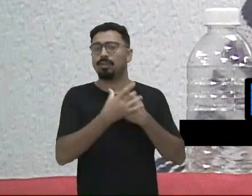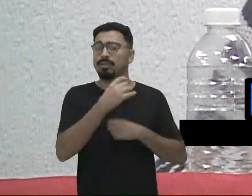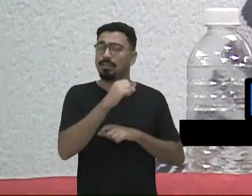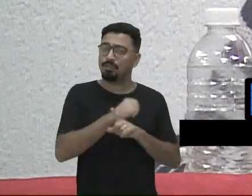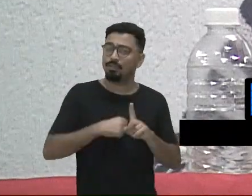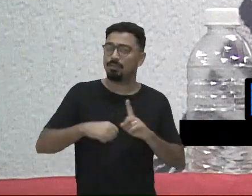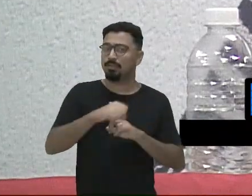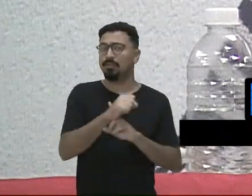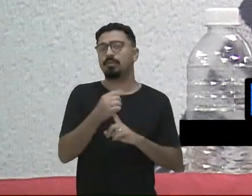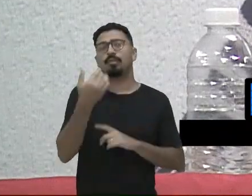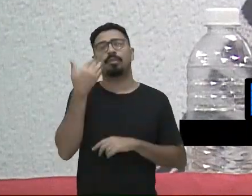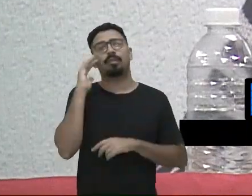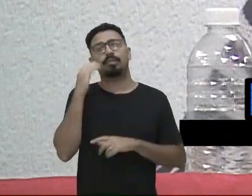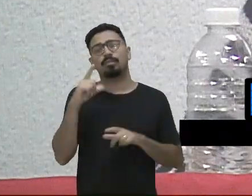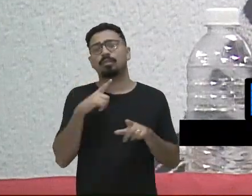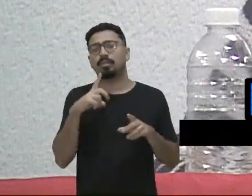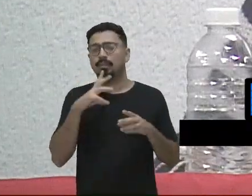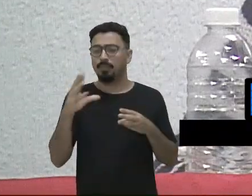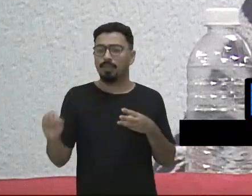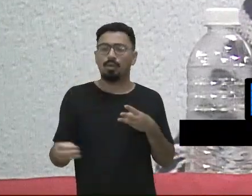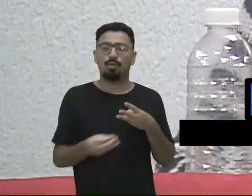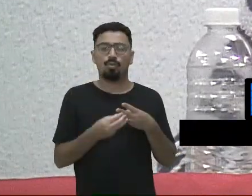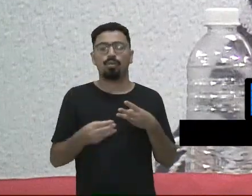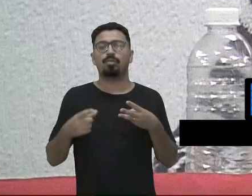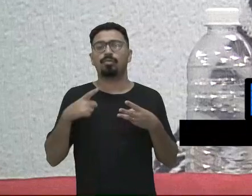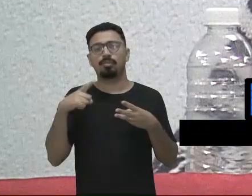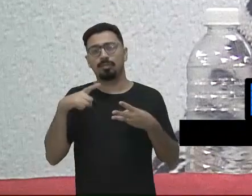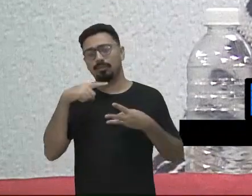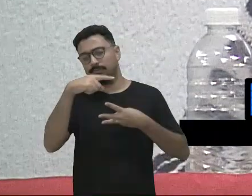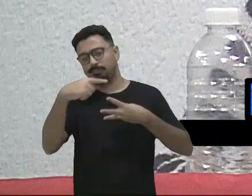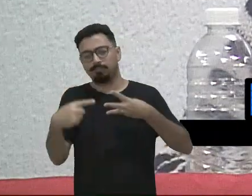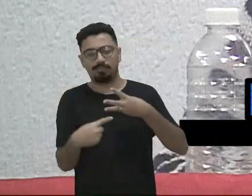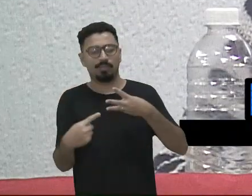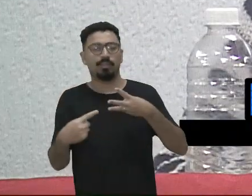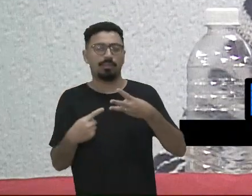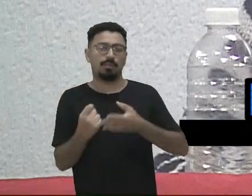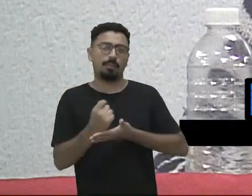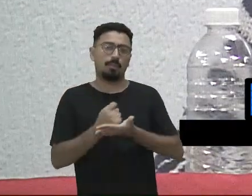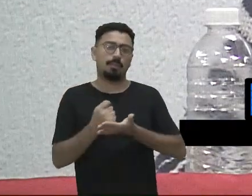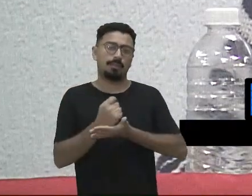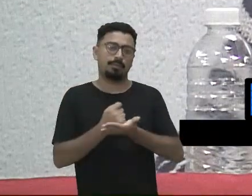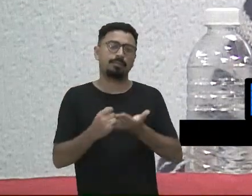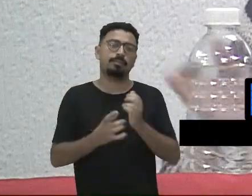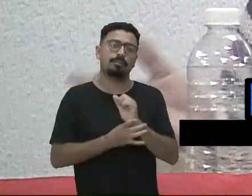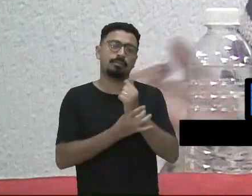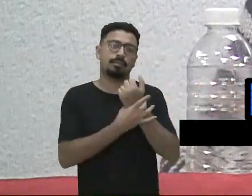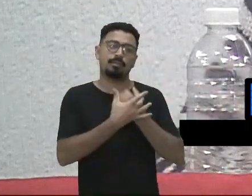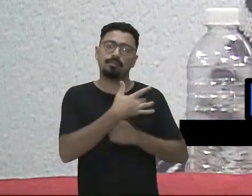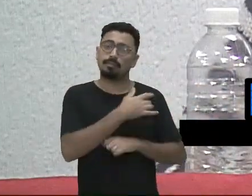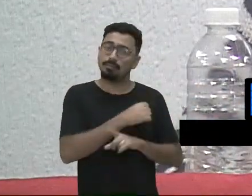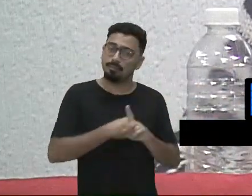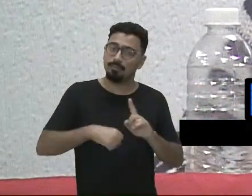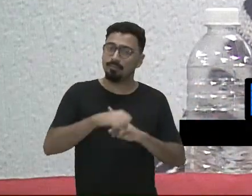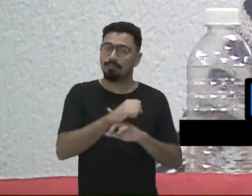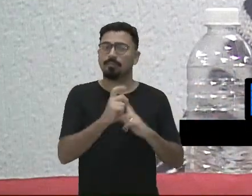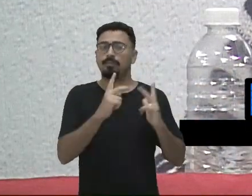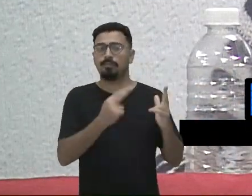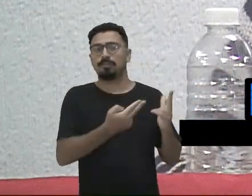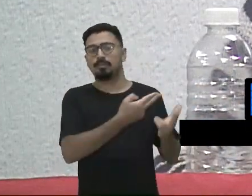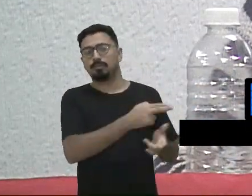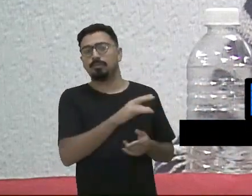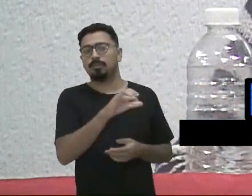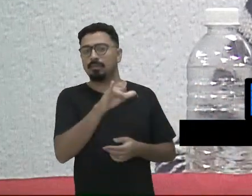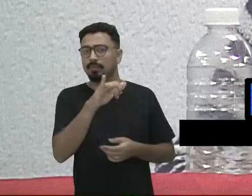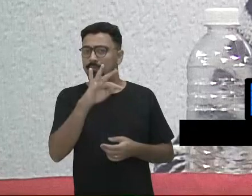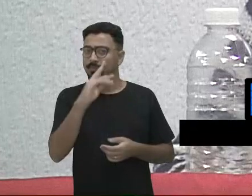Lá ela é entendida, de uma vez por todas, como uma política pública. Junto, como a Cíntia falou, junto